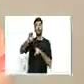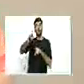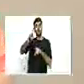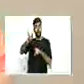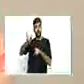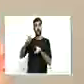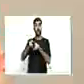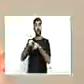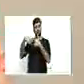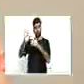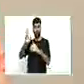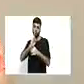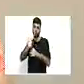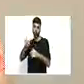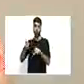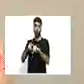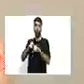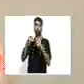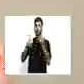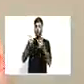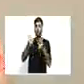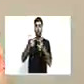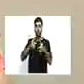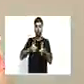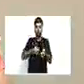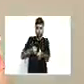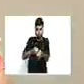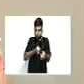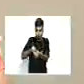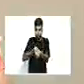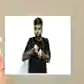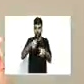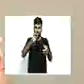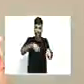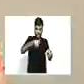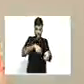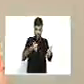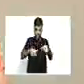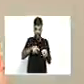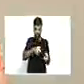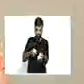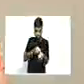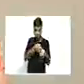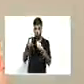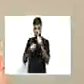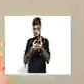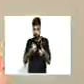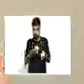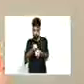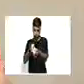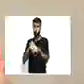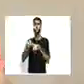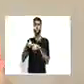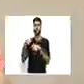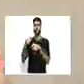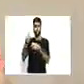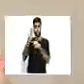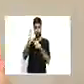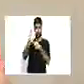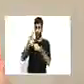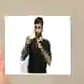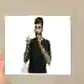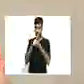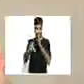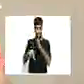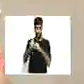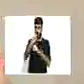respondi a respeito da Capina química esse aí de de de de de pulverizador eu recebi as imagens não tem nada